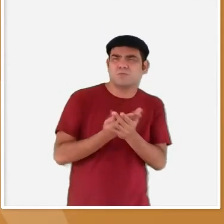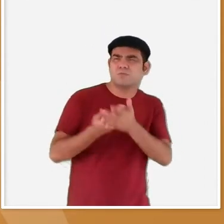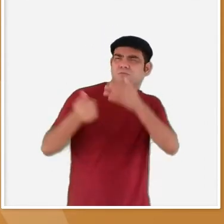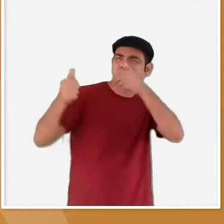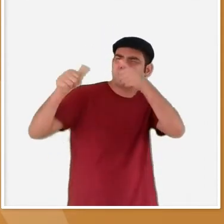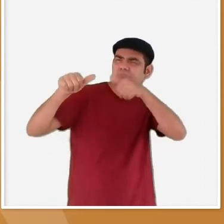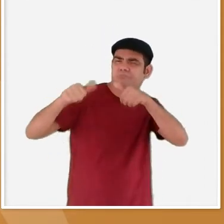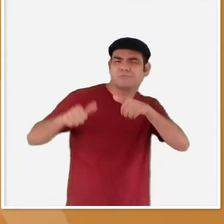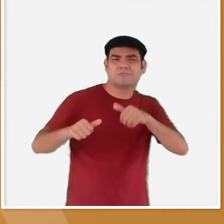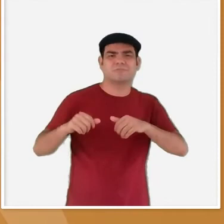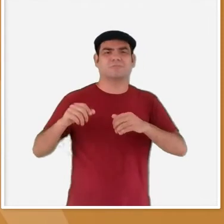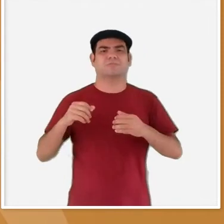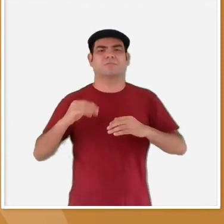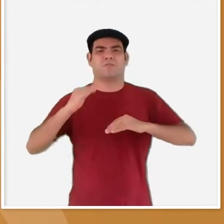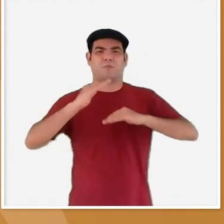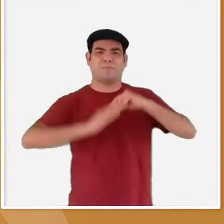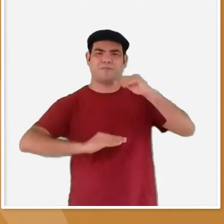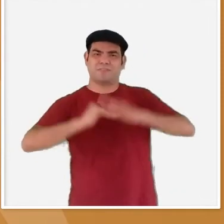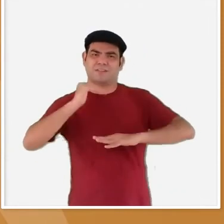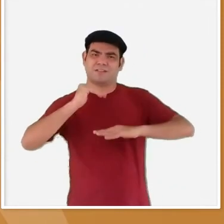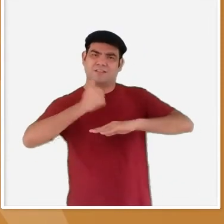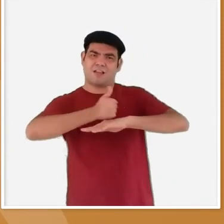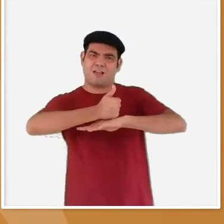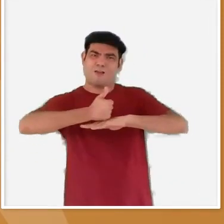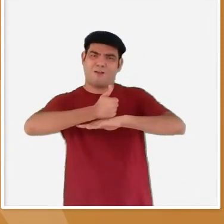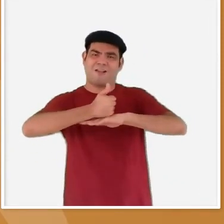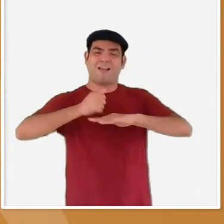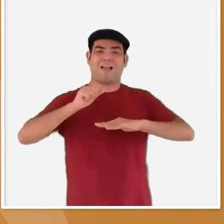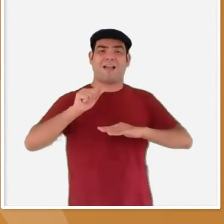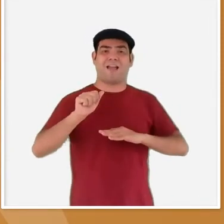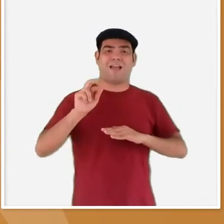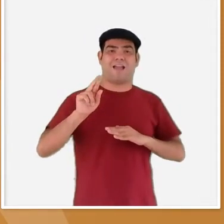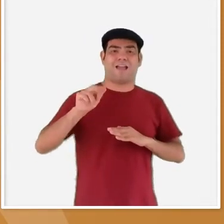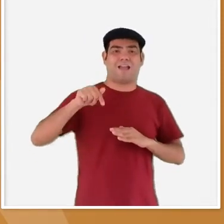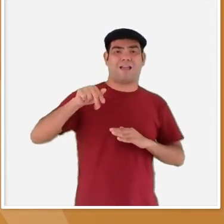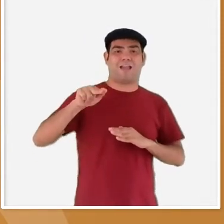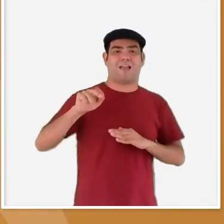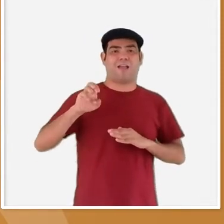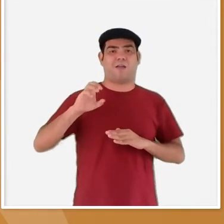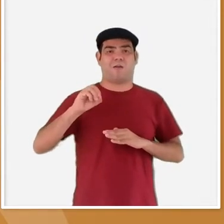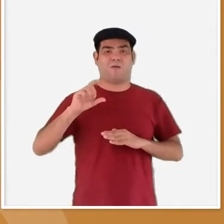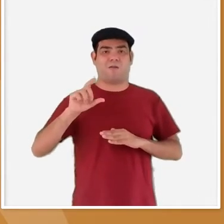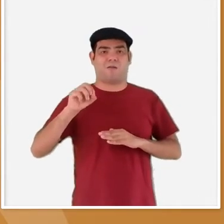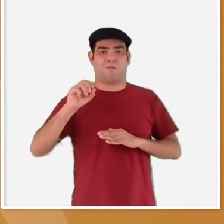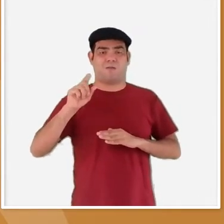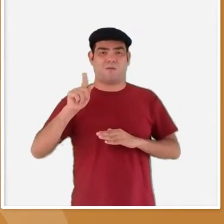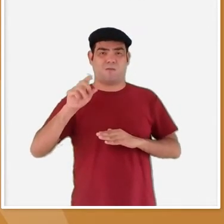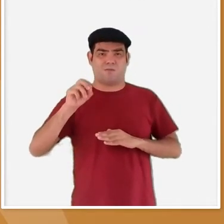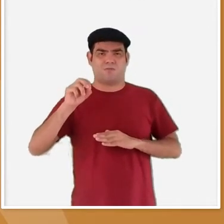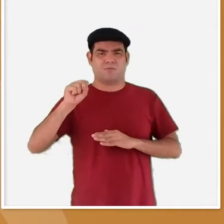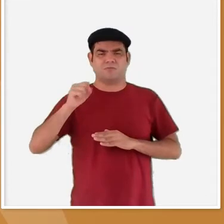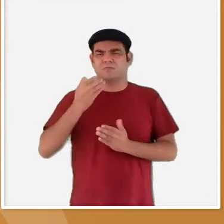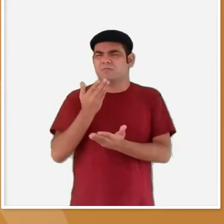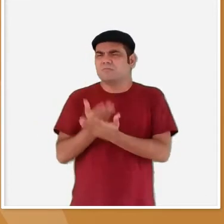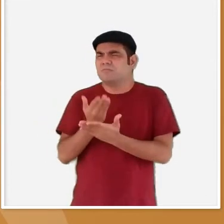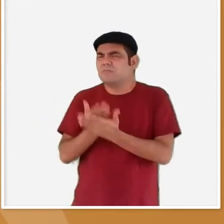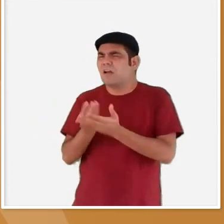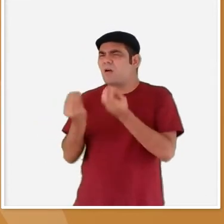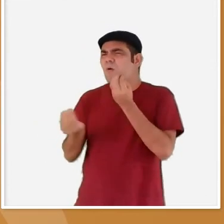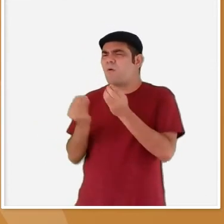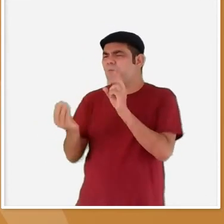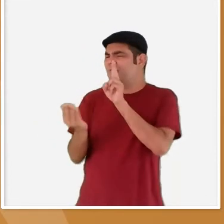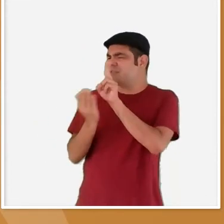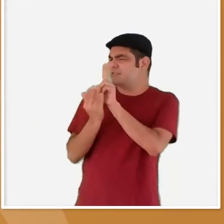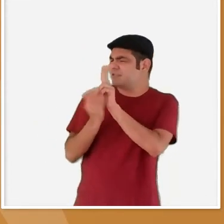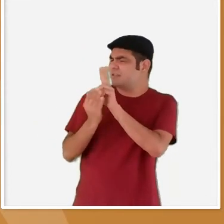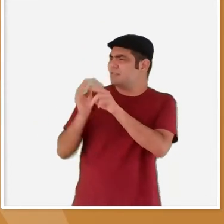Para entender como é que esses povos indígenas conseguiam distribuir a sua engenharia, a sua